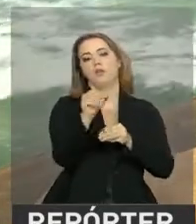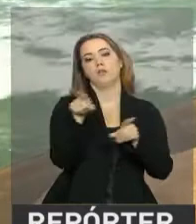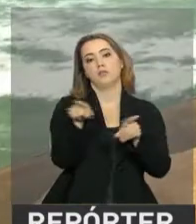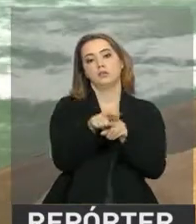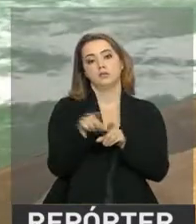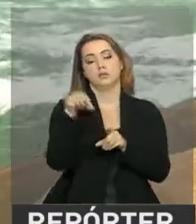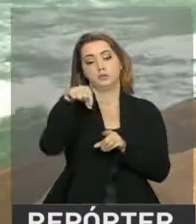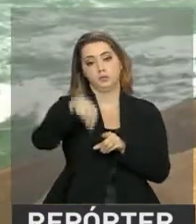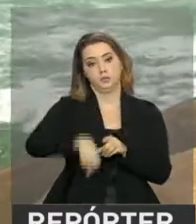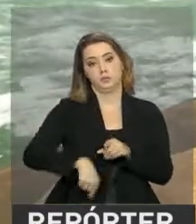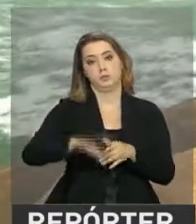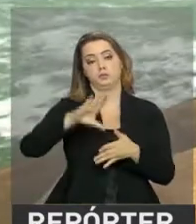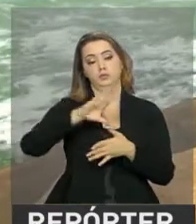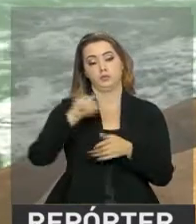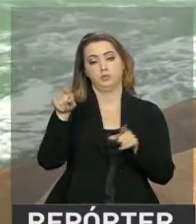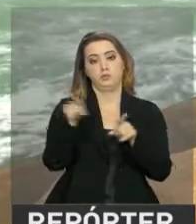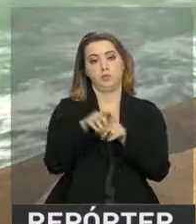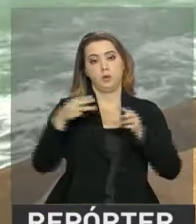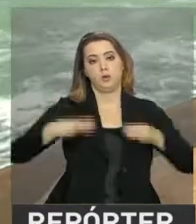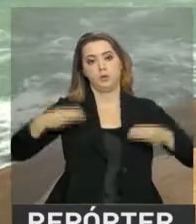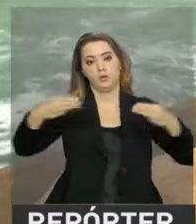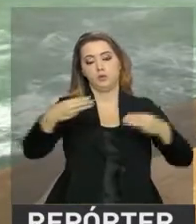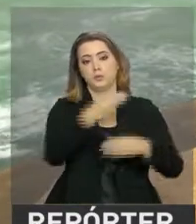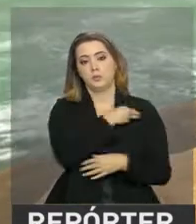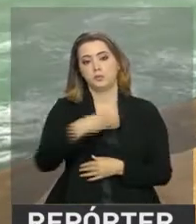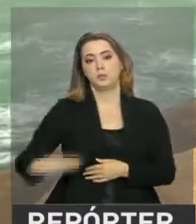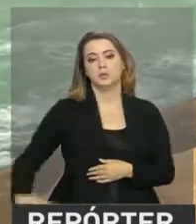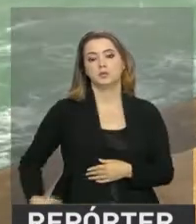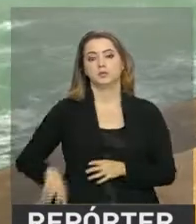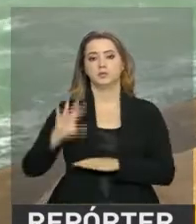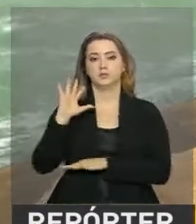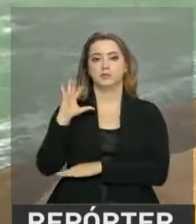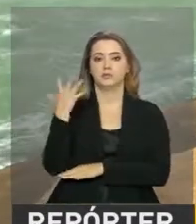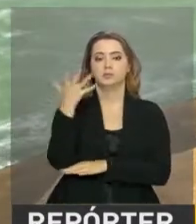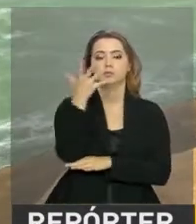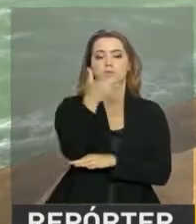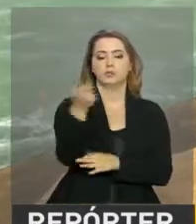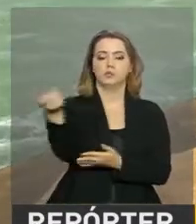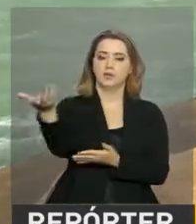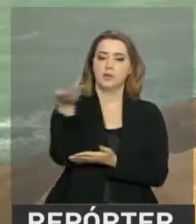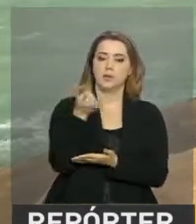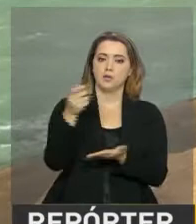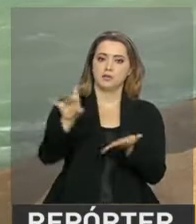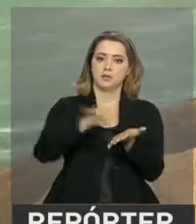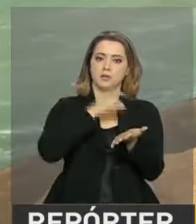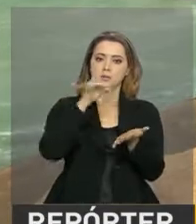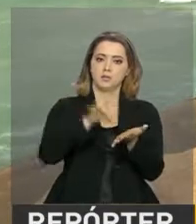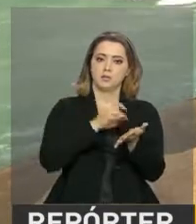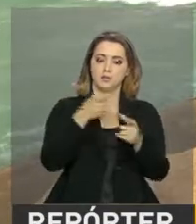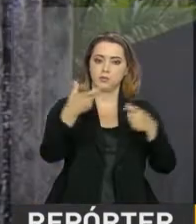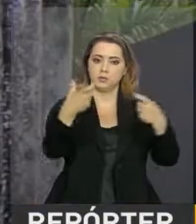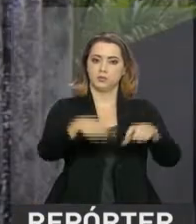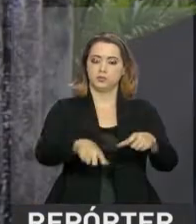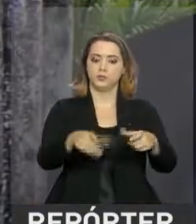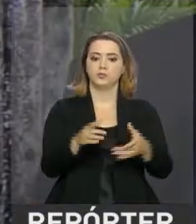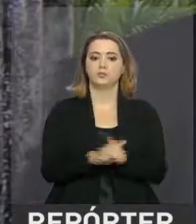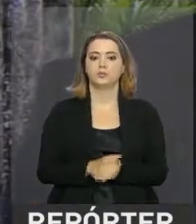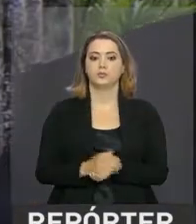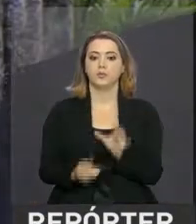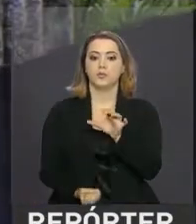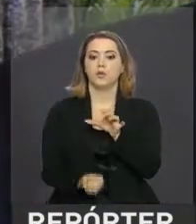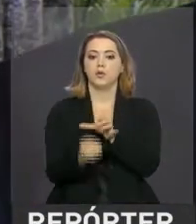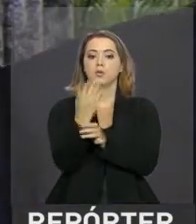Hemisfério Sul. Hoje, o ministro do Meio Ambiente, Sarney Filho, recebe as assinaturas da criação do santuário. Com a